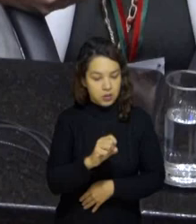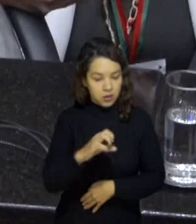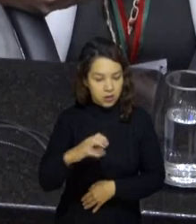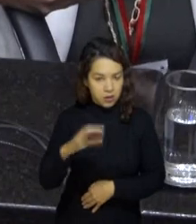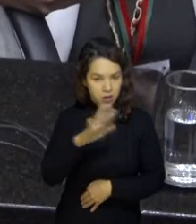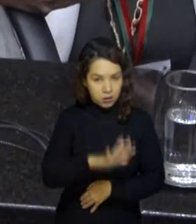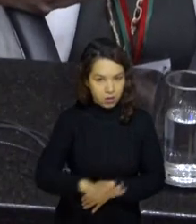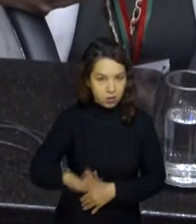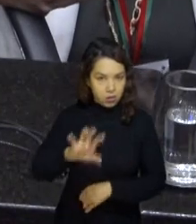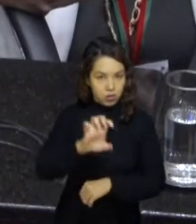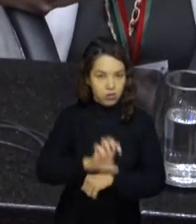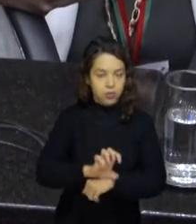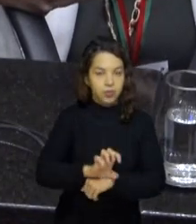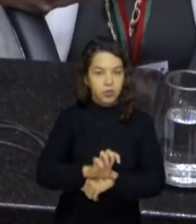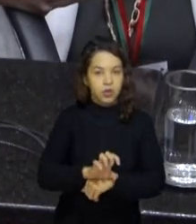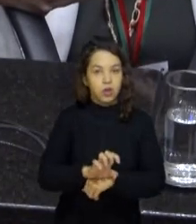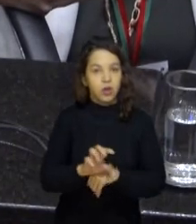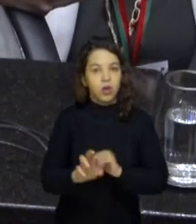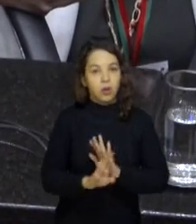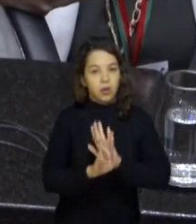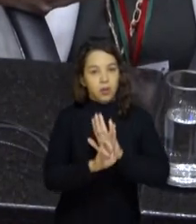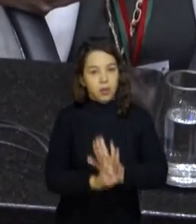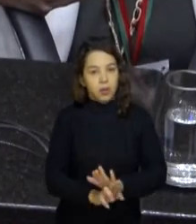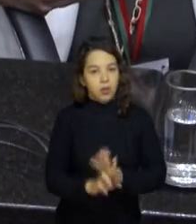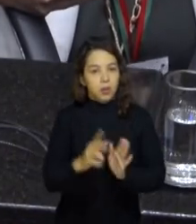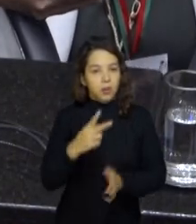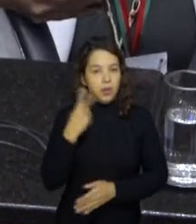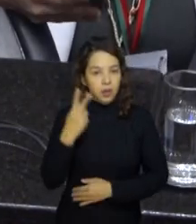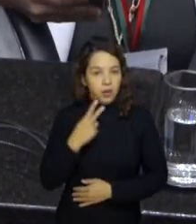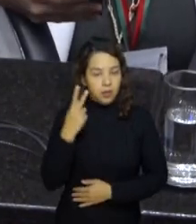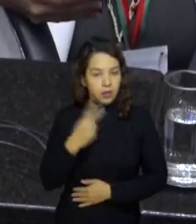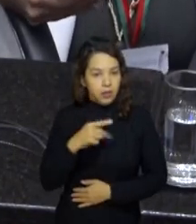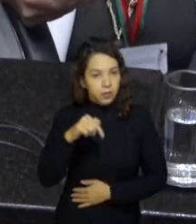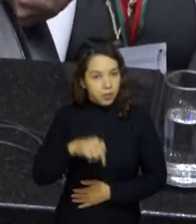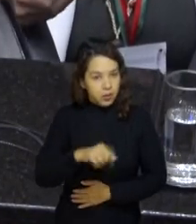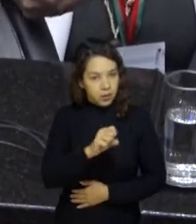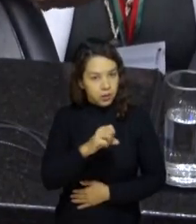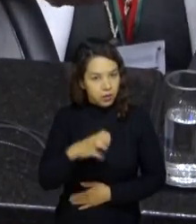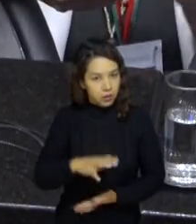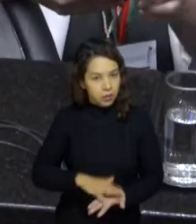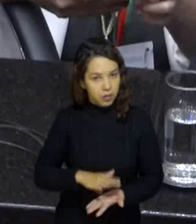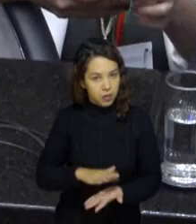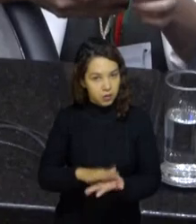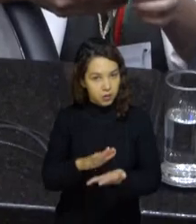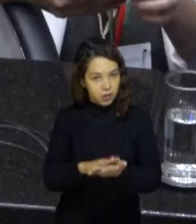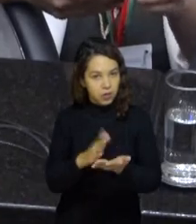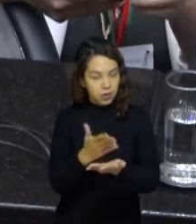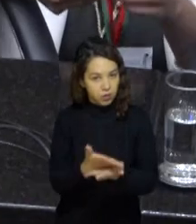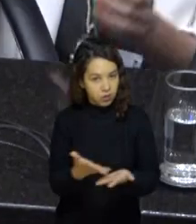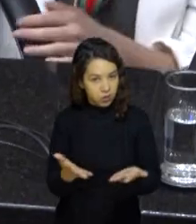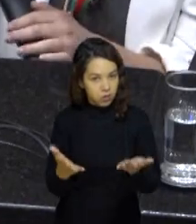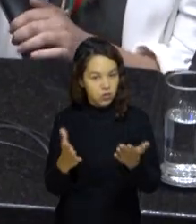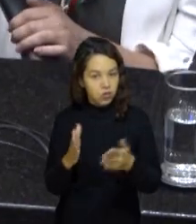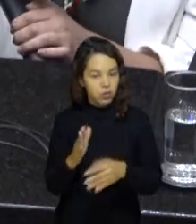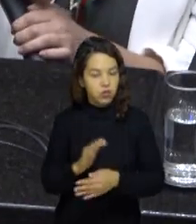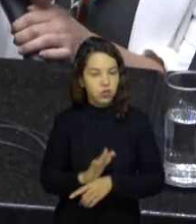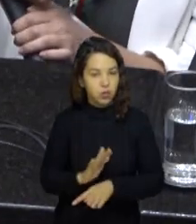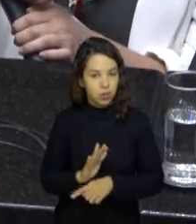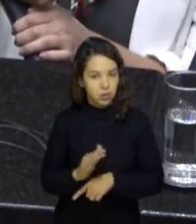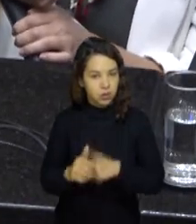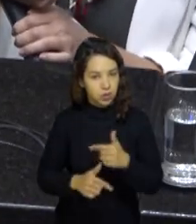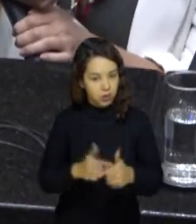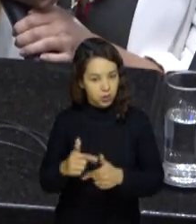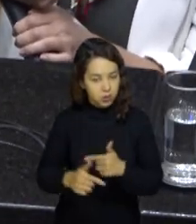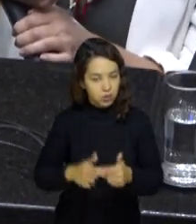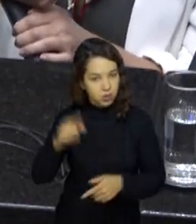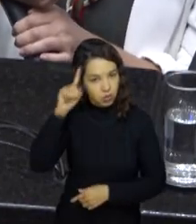aqui, em nome do Parlamento Catarinense, quero parabenizar a todos os colaboradores que estão lá no dia a dia. Falou